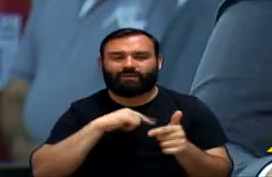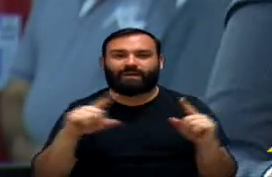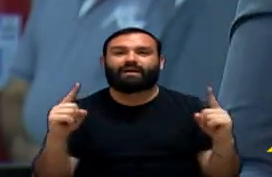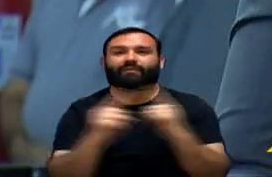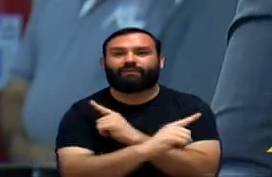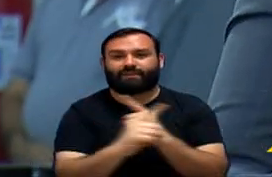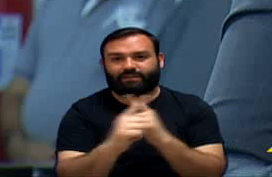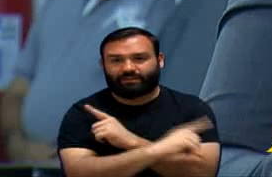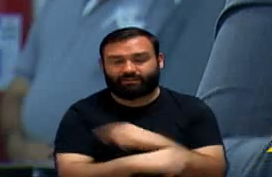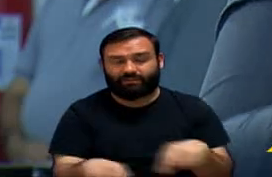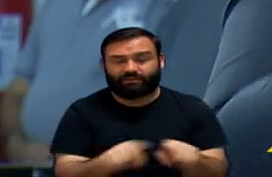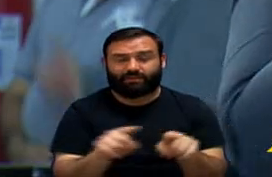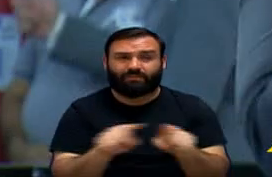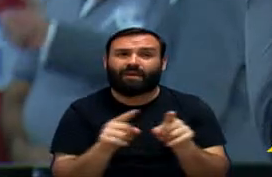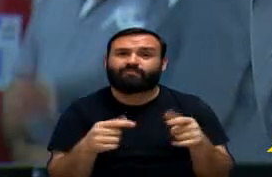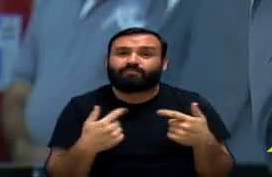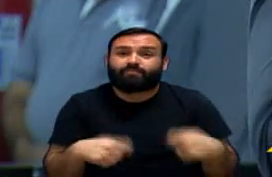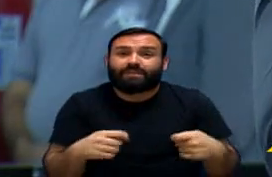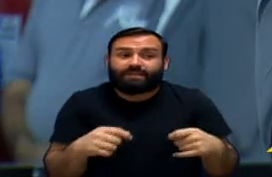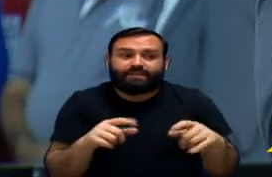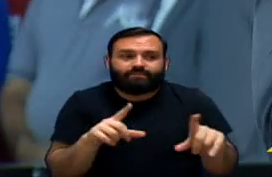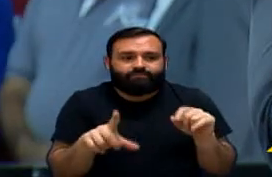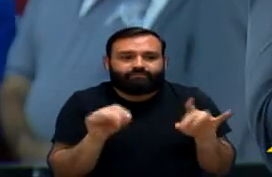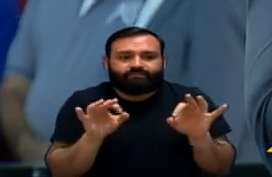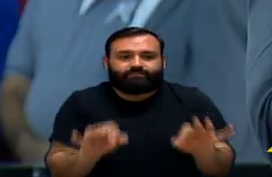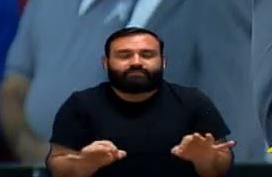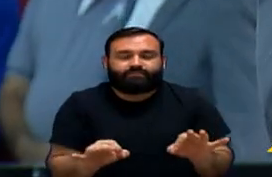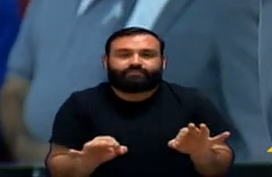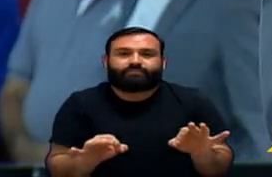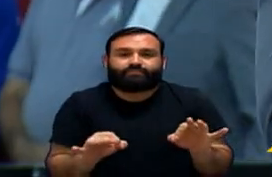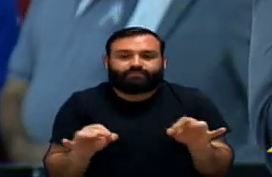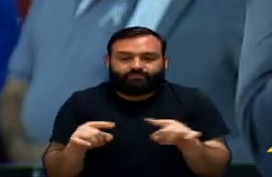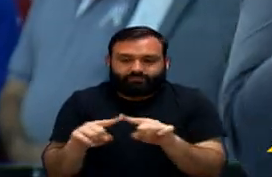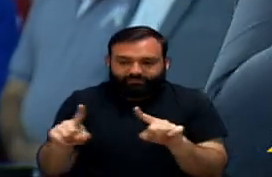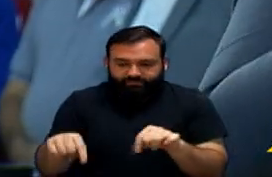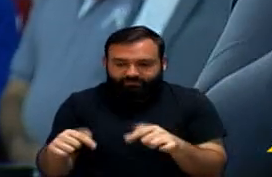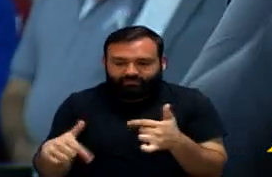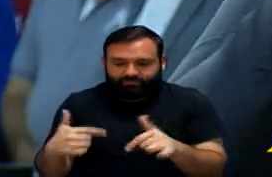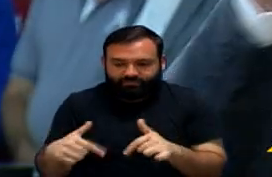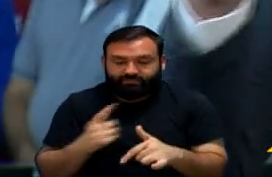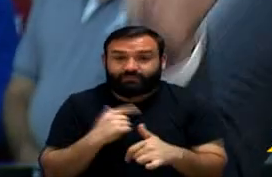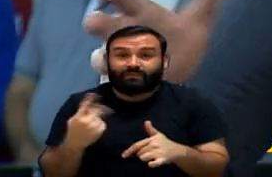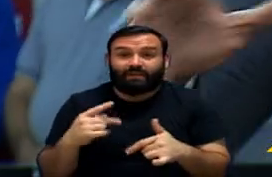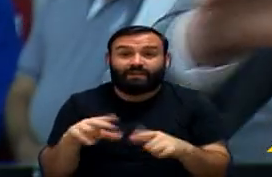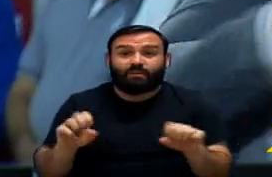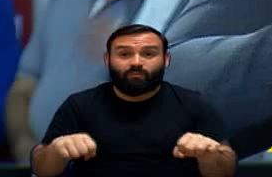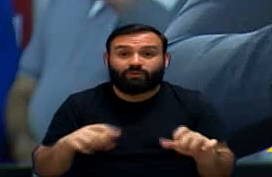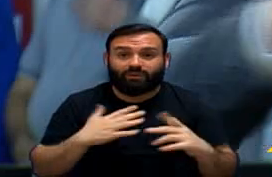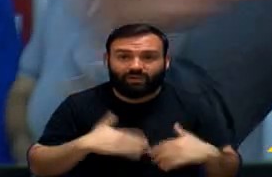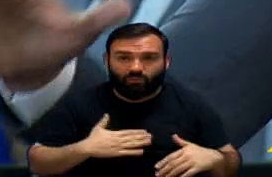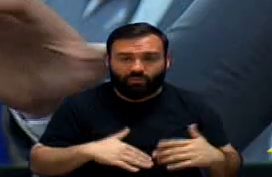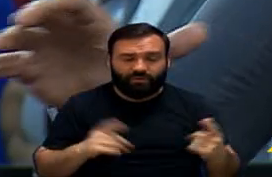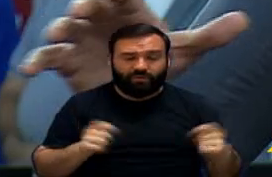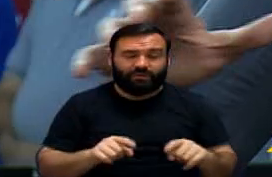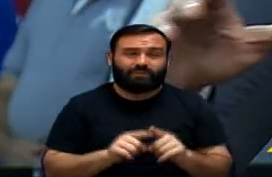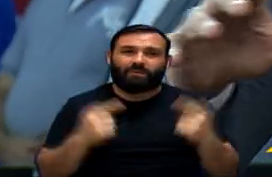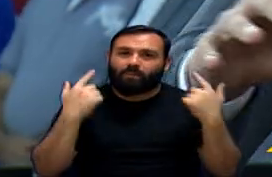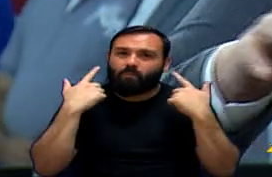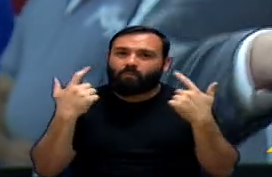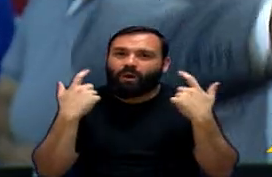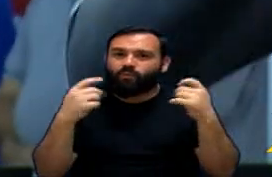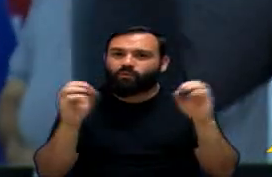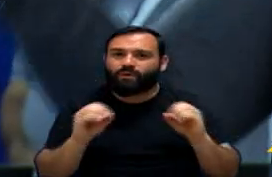avenidas então assim nós temos que separar bem logicamente o trabalhador que tem a moto dele tranquila que não faz barulho